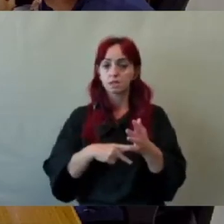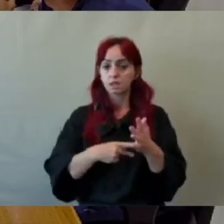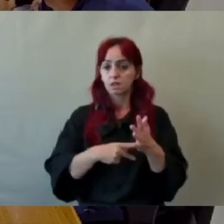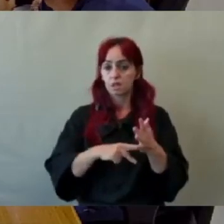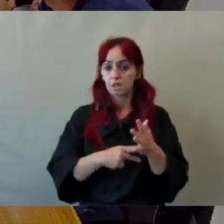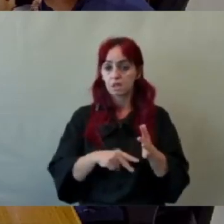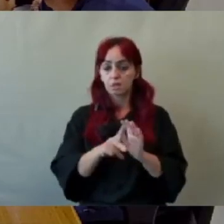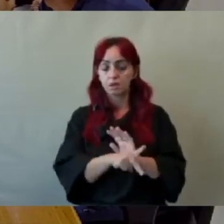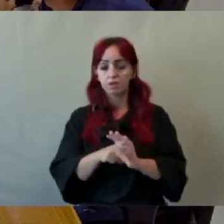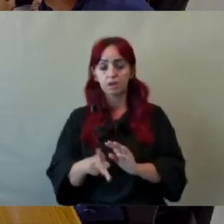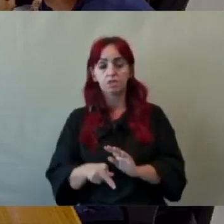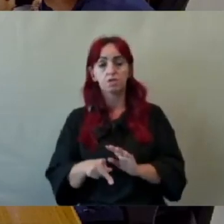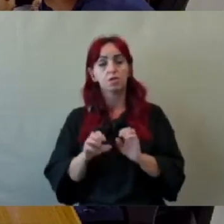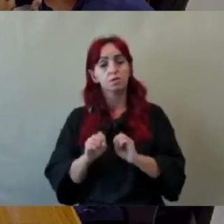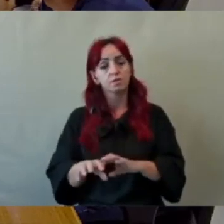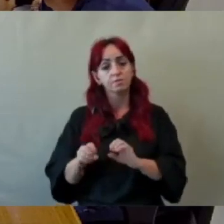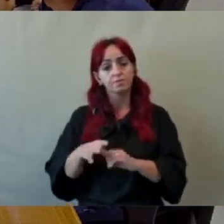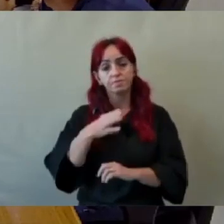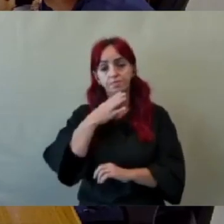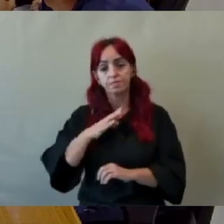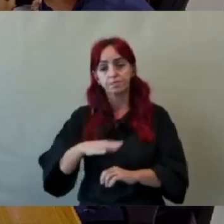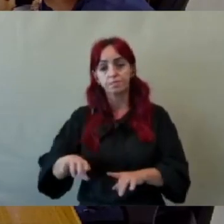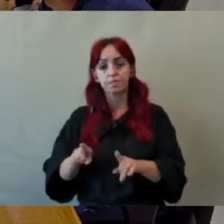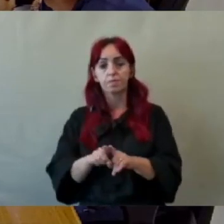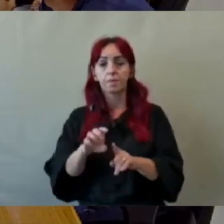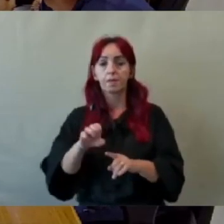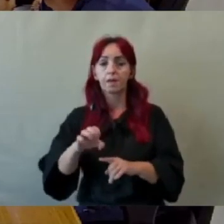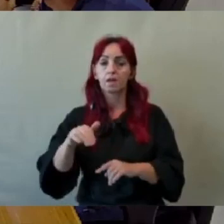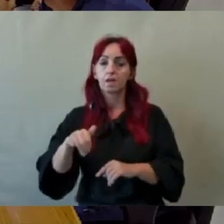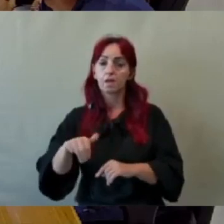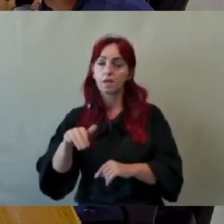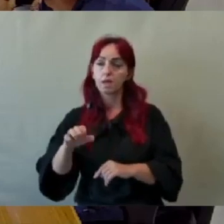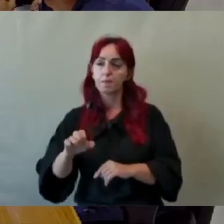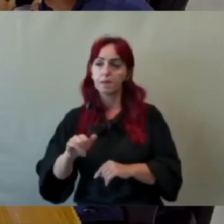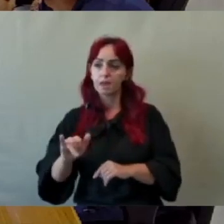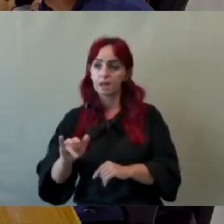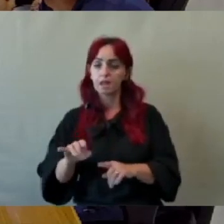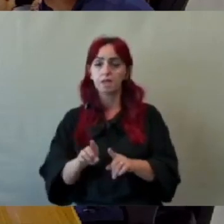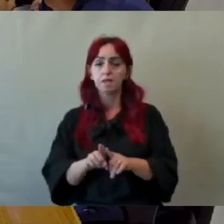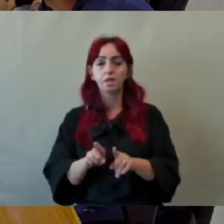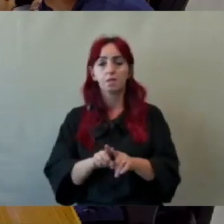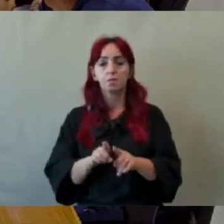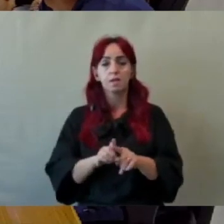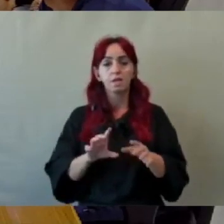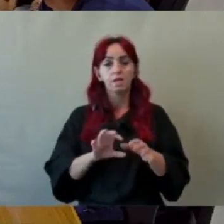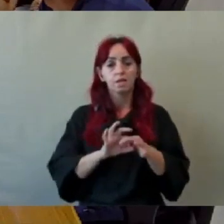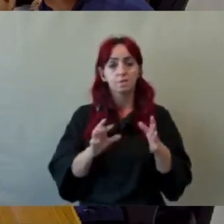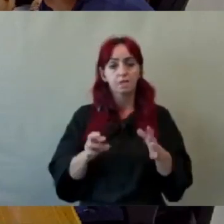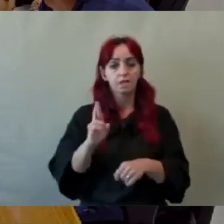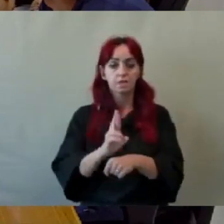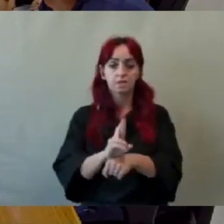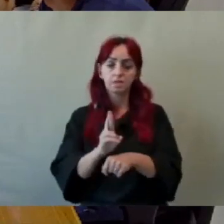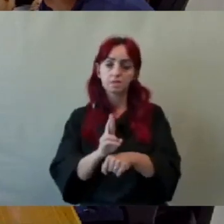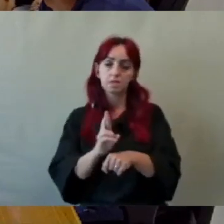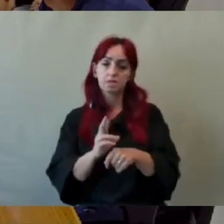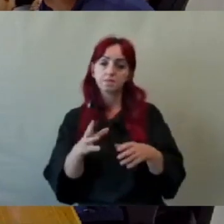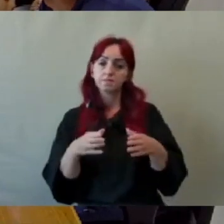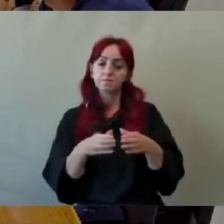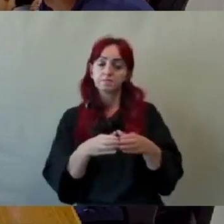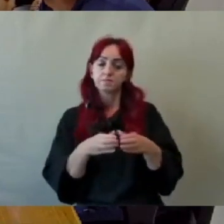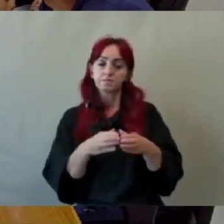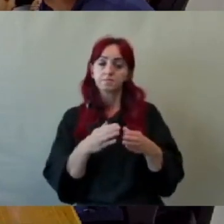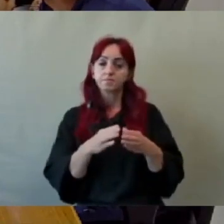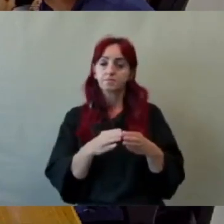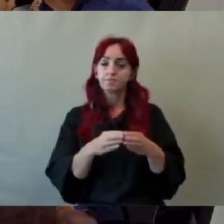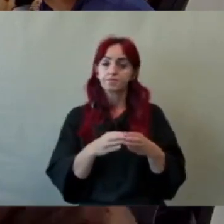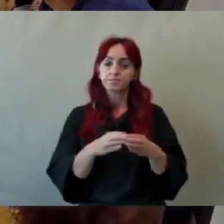educação infantil dessa rede, na EMEICAC Avaí, na Regional Oeste, atualmente liberada para a diretoria colegiada do Sindrede. Então,